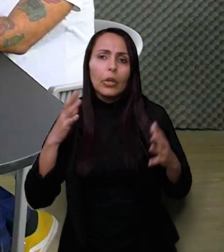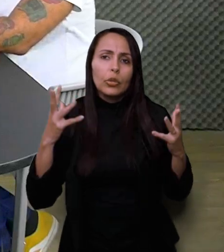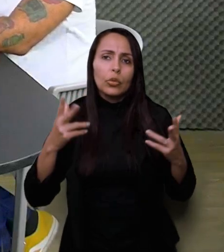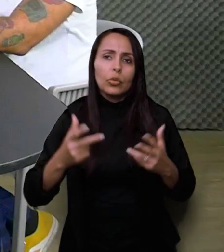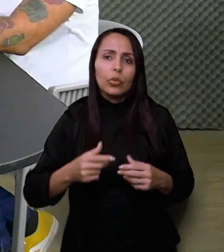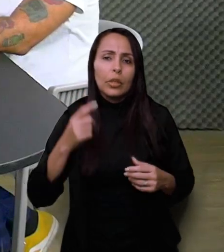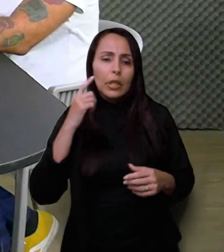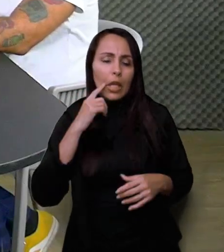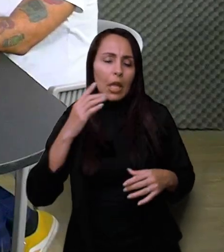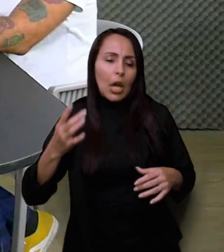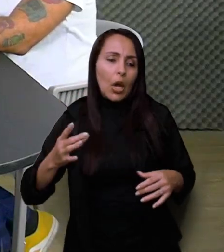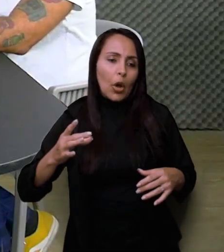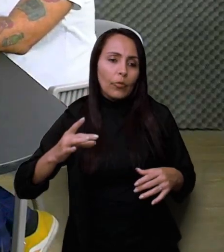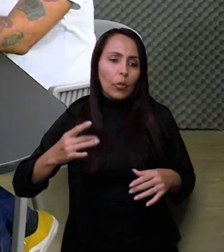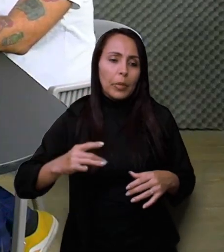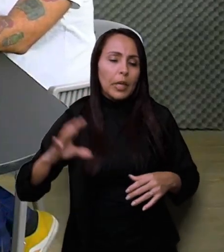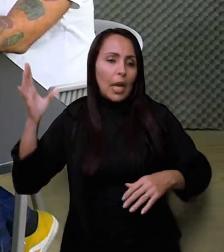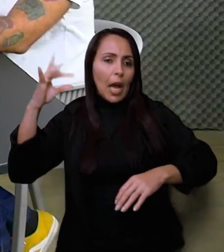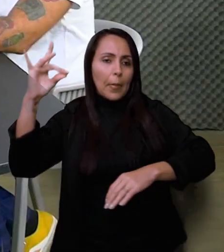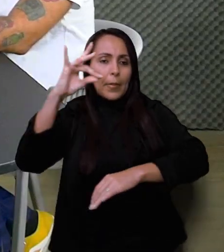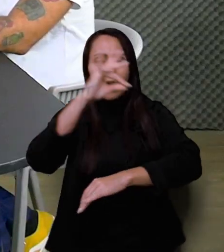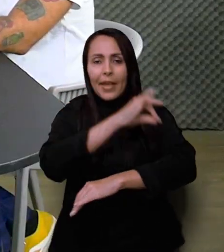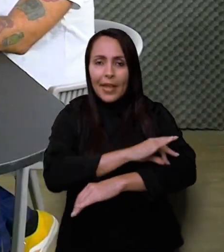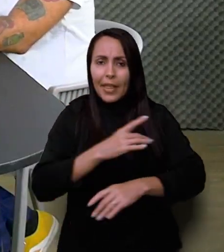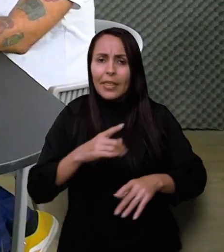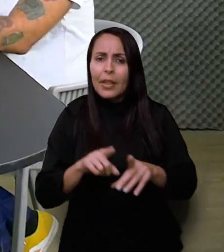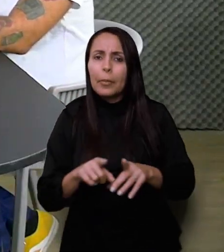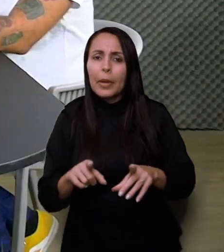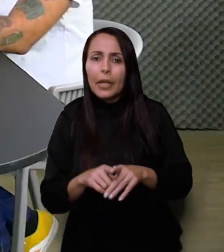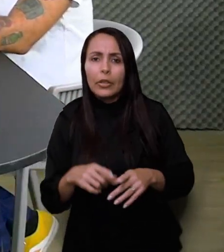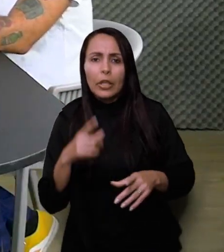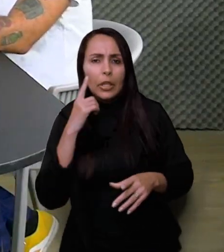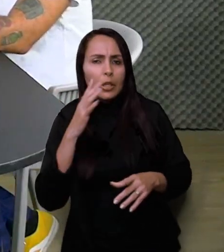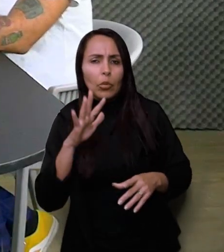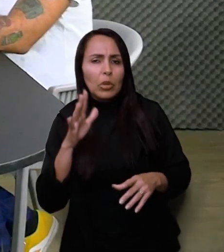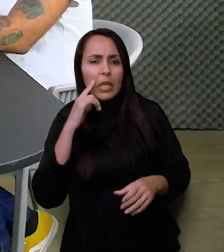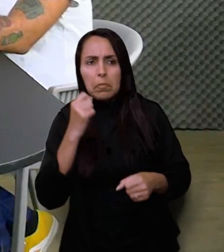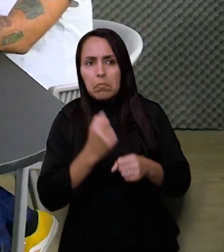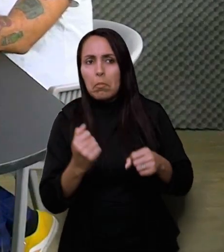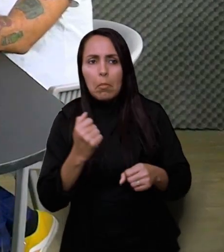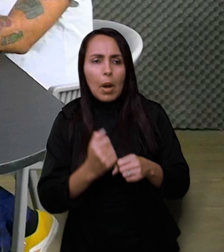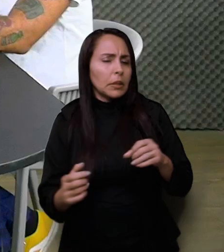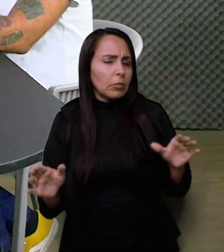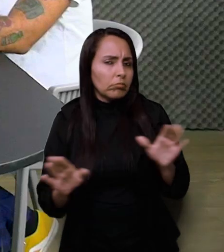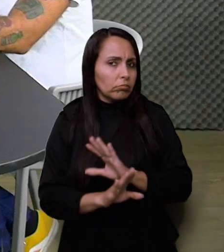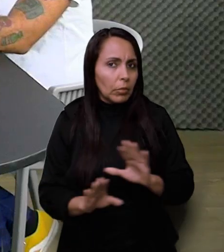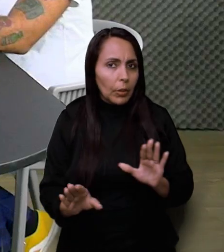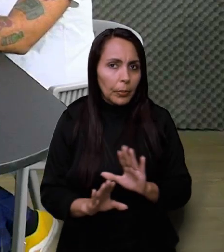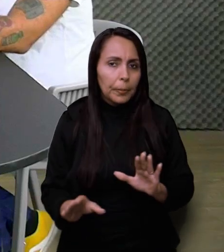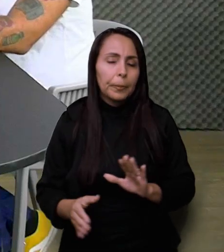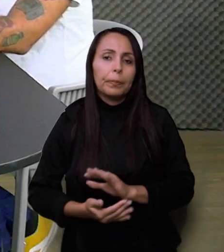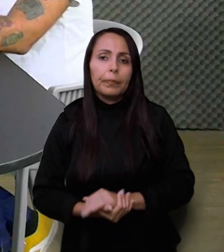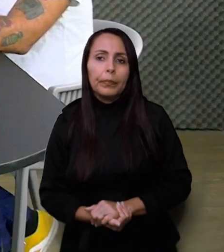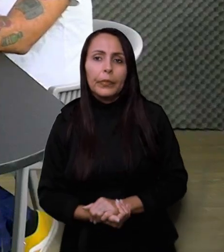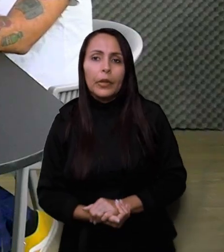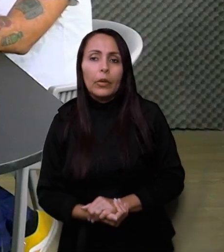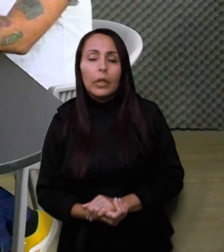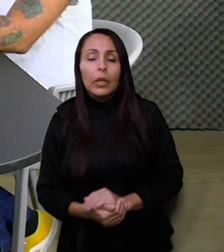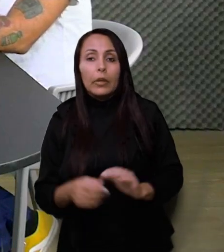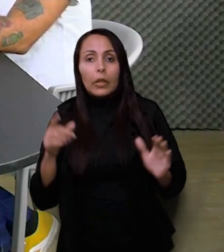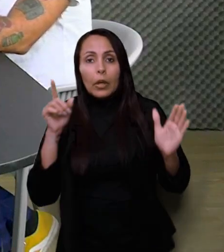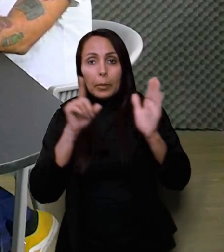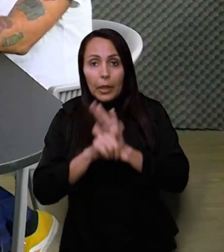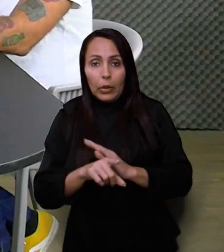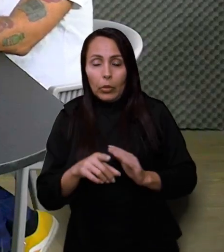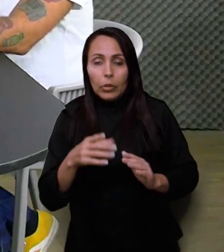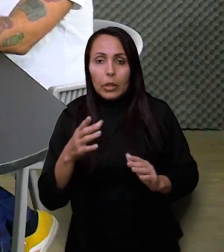tá ali, faz sentido aquela abelha tá ali. A gente não tem que espantar, não tem que matar, não tem... né? Faz todo sentido. Gente, eu queria fazer uma pergunta para vocês,